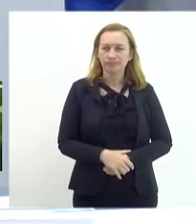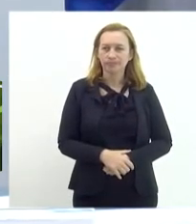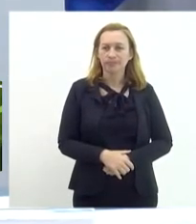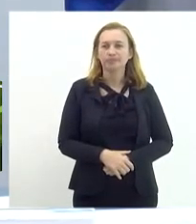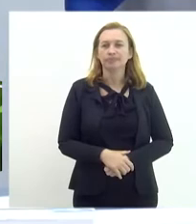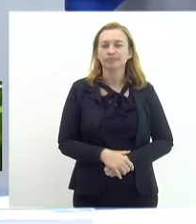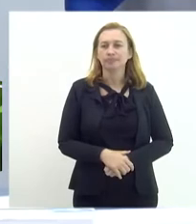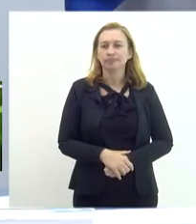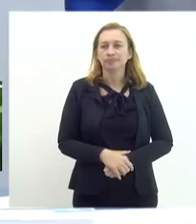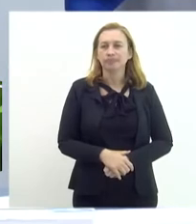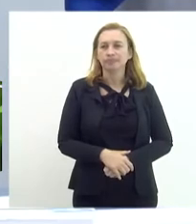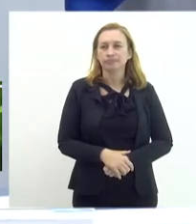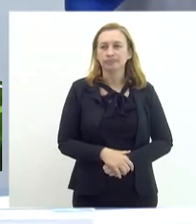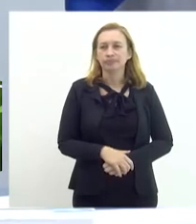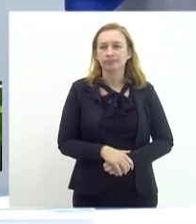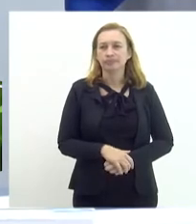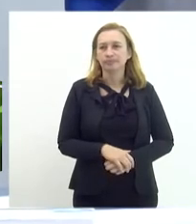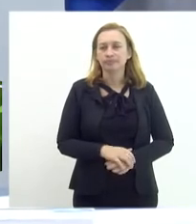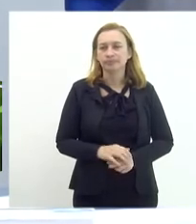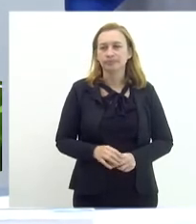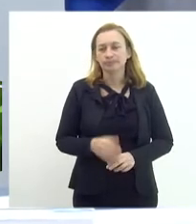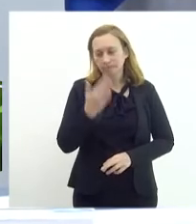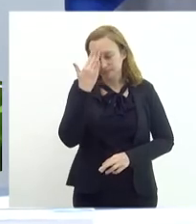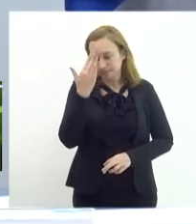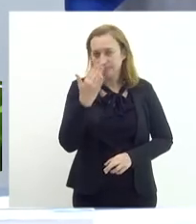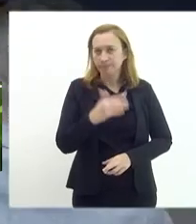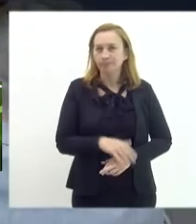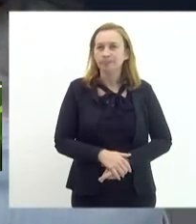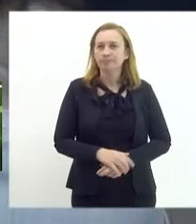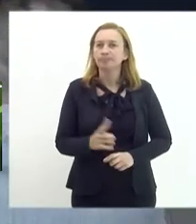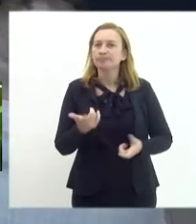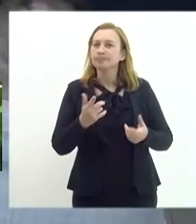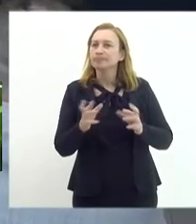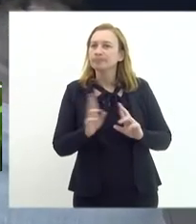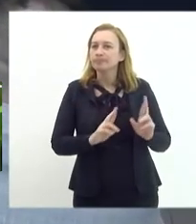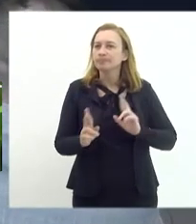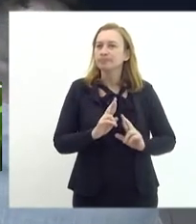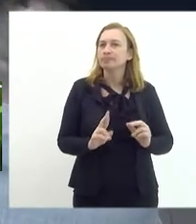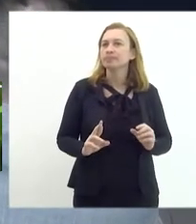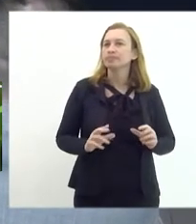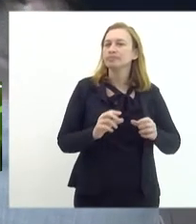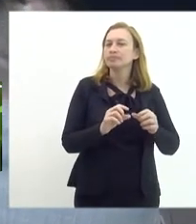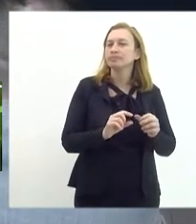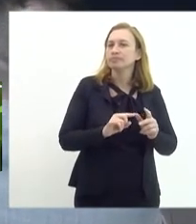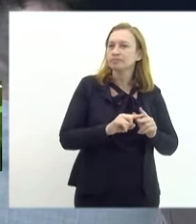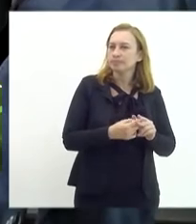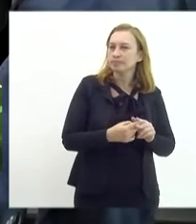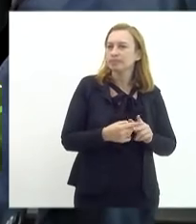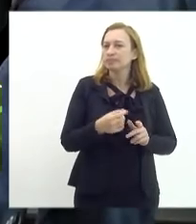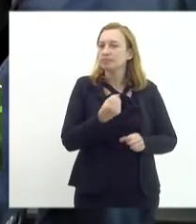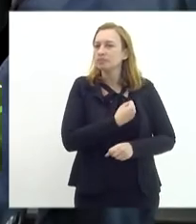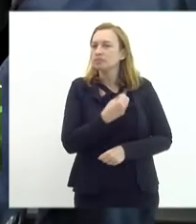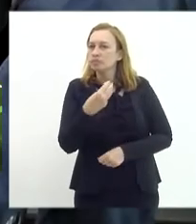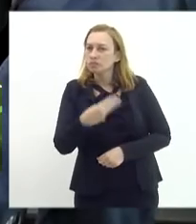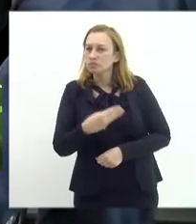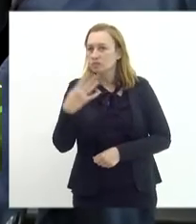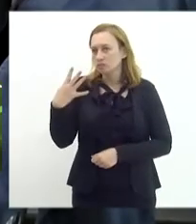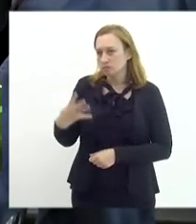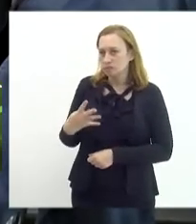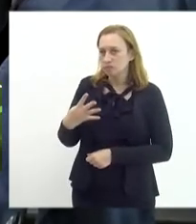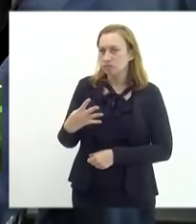passa o momento. Faz favor. Obrigado. Com relação à modificativa número 3 e à modificativa número 4, não